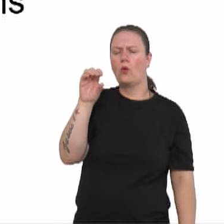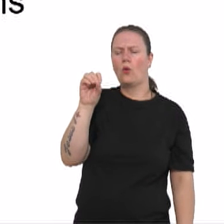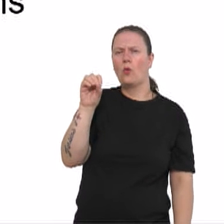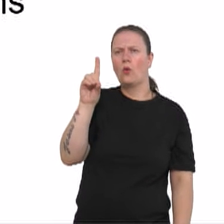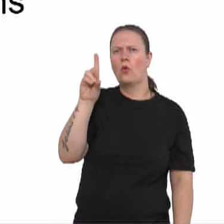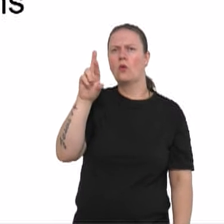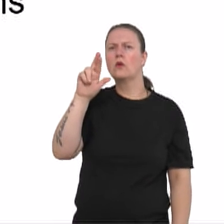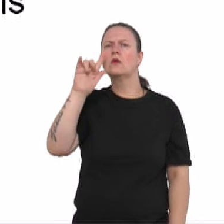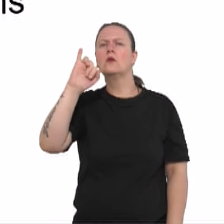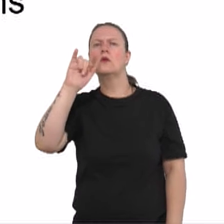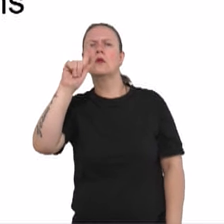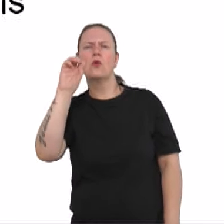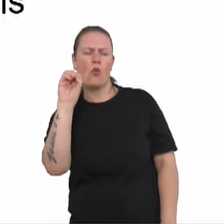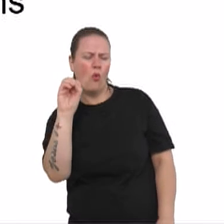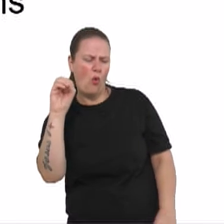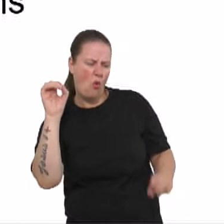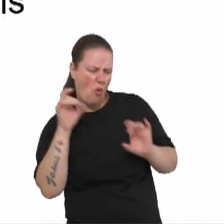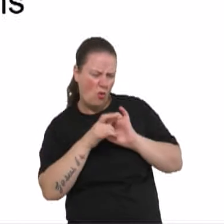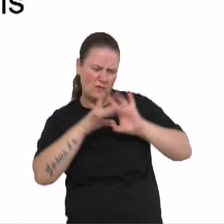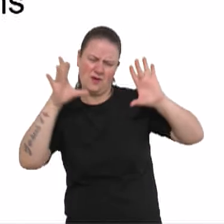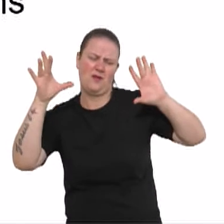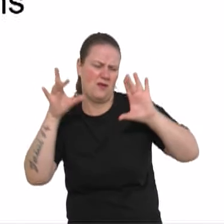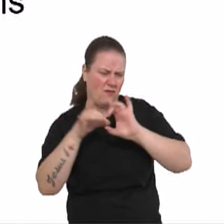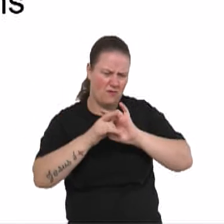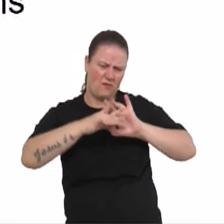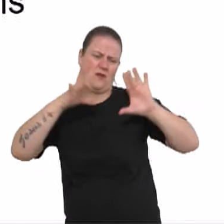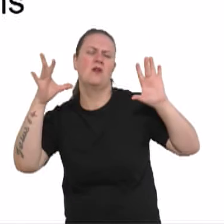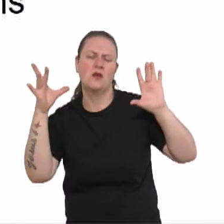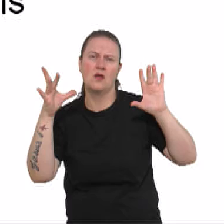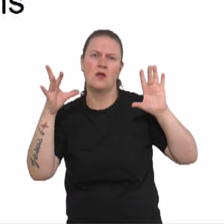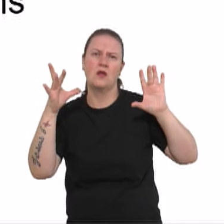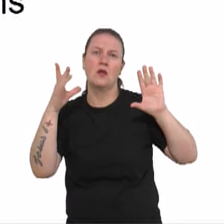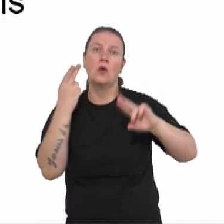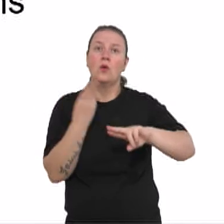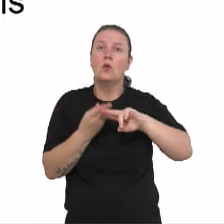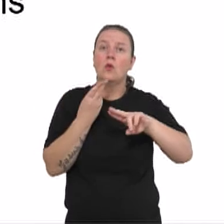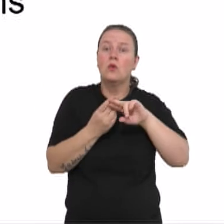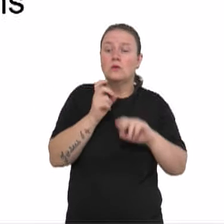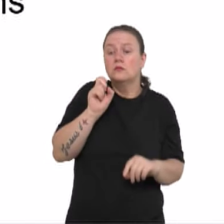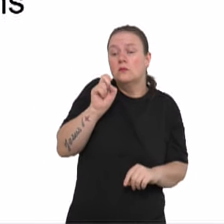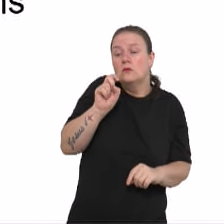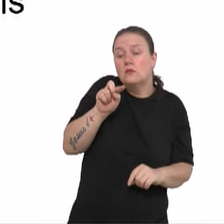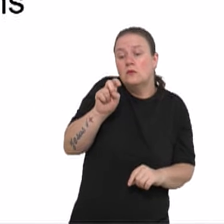apareceu livre, livre. O uso das reticências